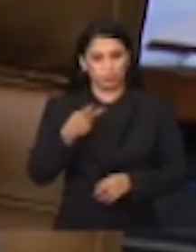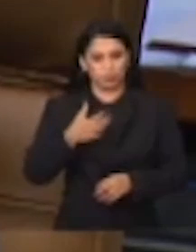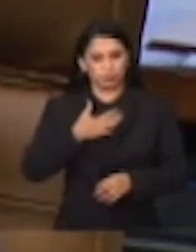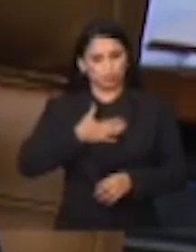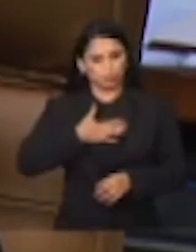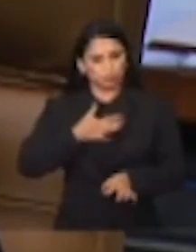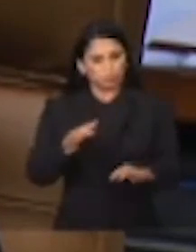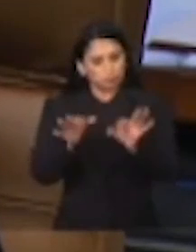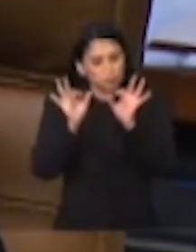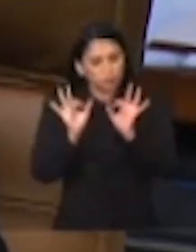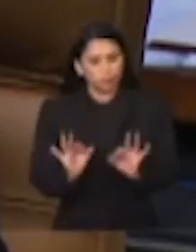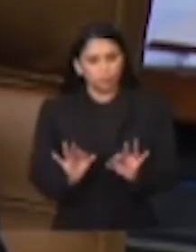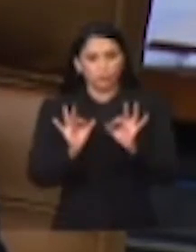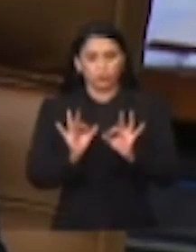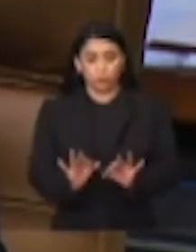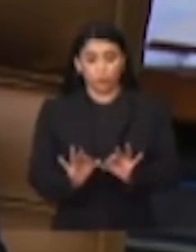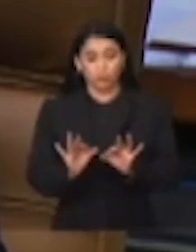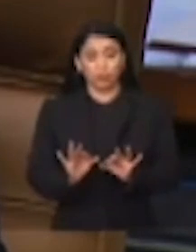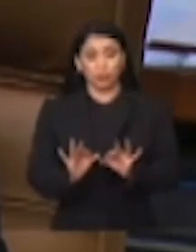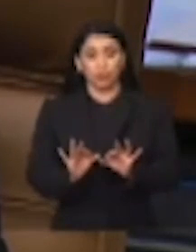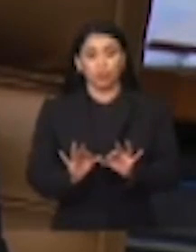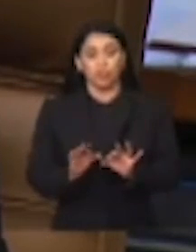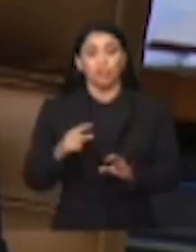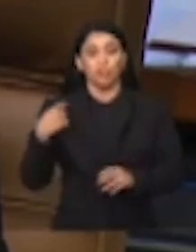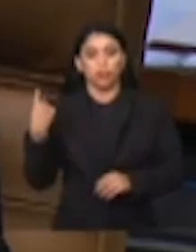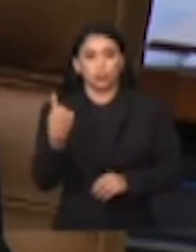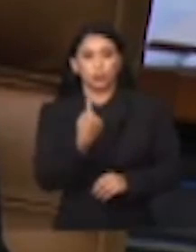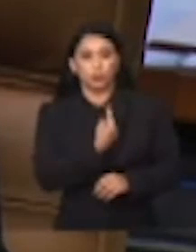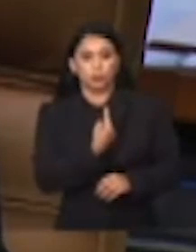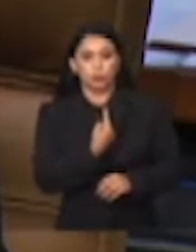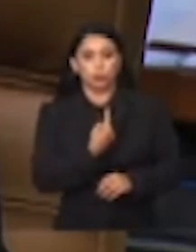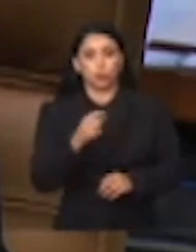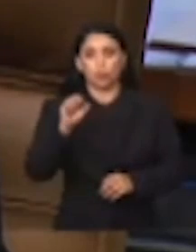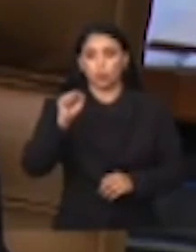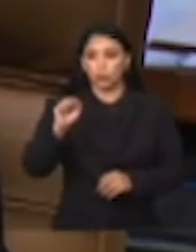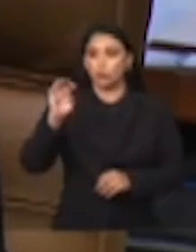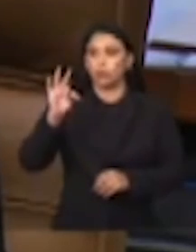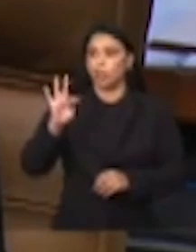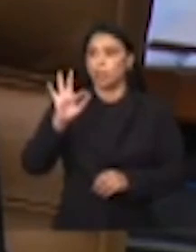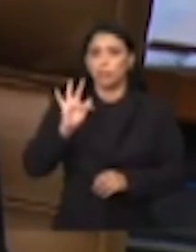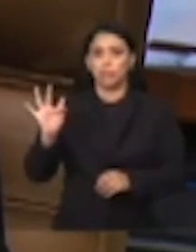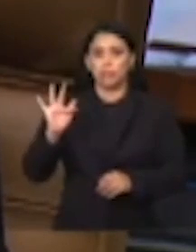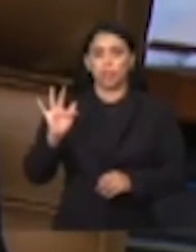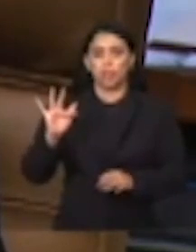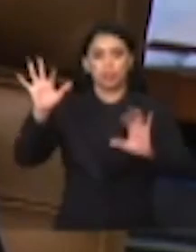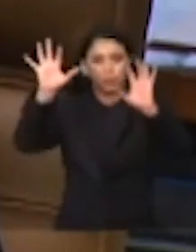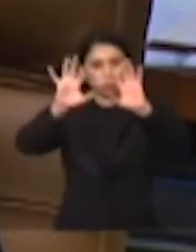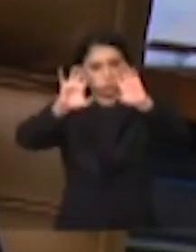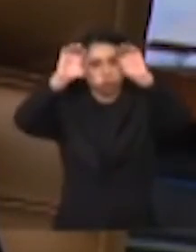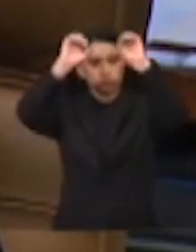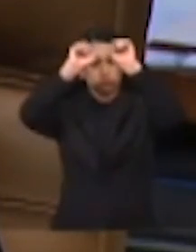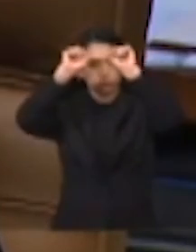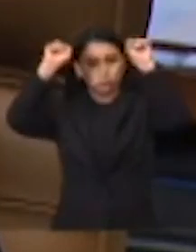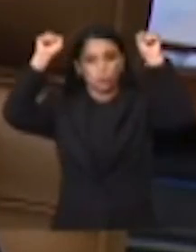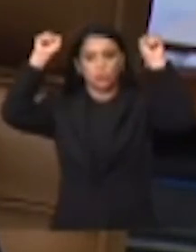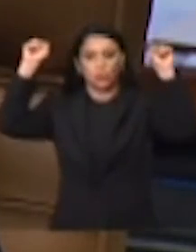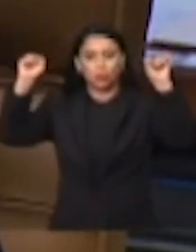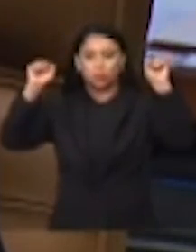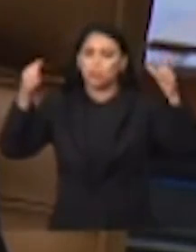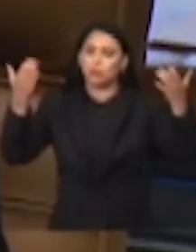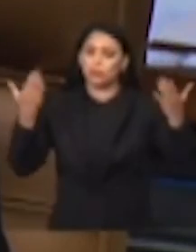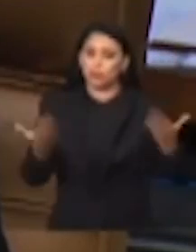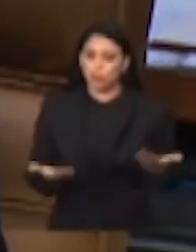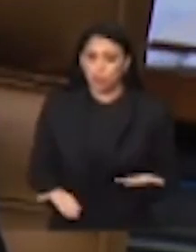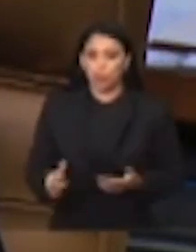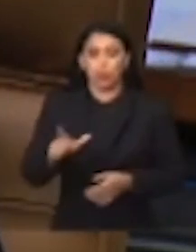a minha certeza de que nós somos um tribunal nós somos o Supremo Tribunal Federal e por isso a minha convicção